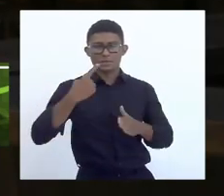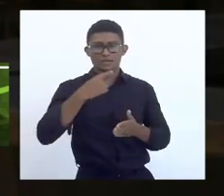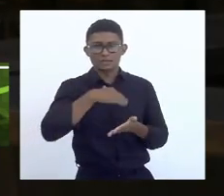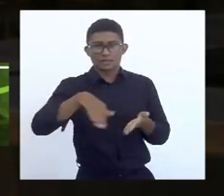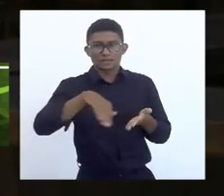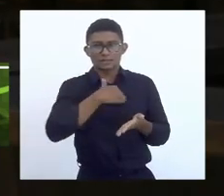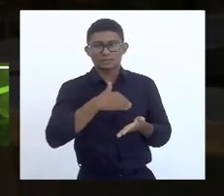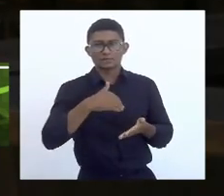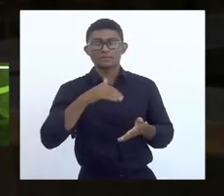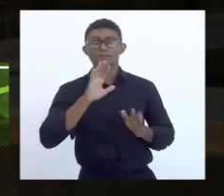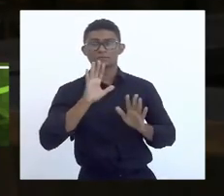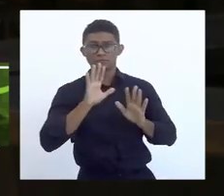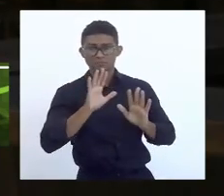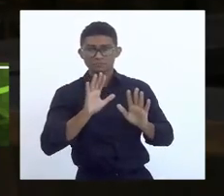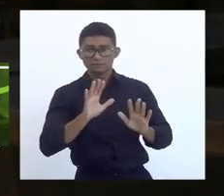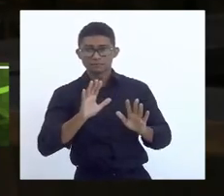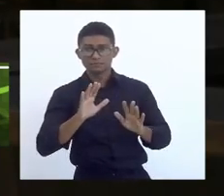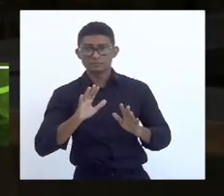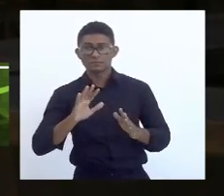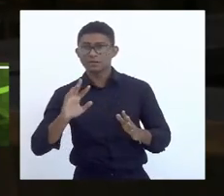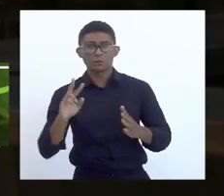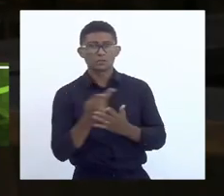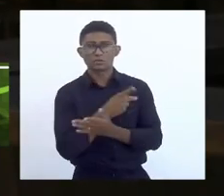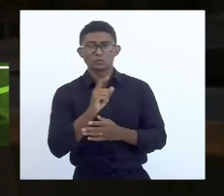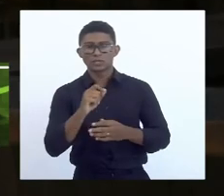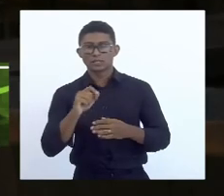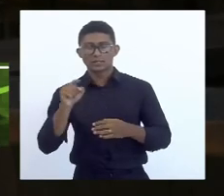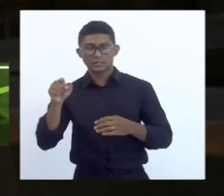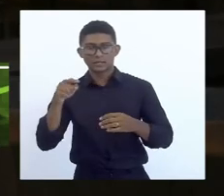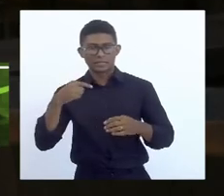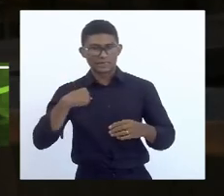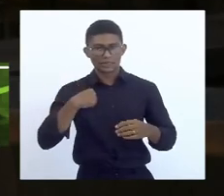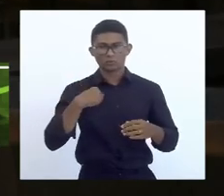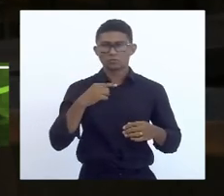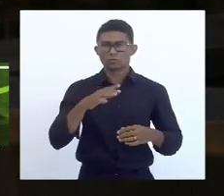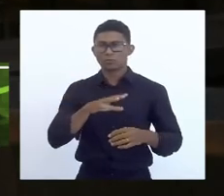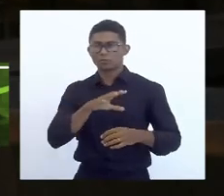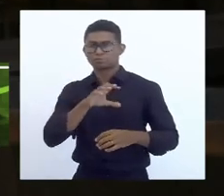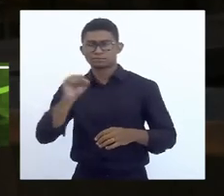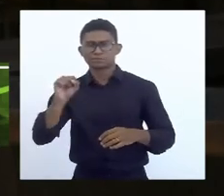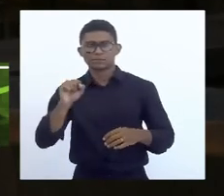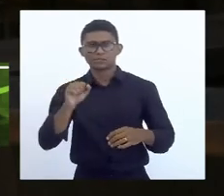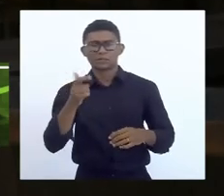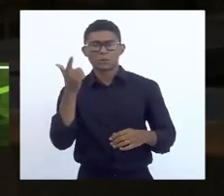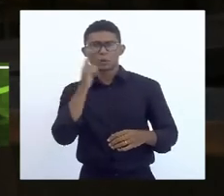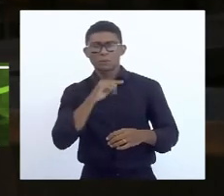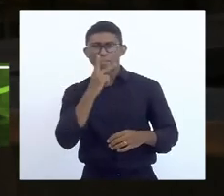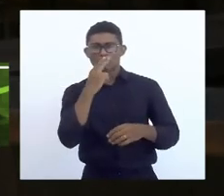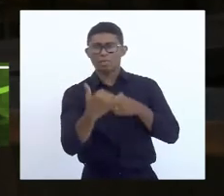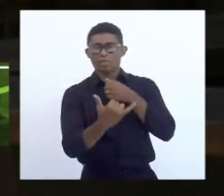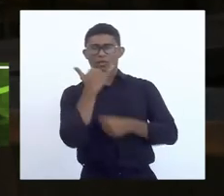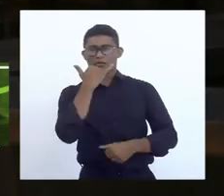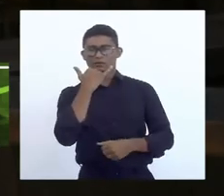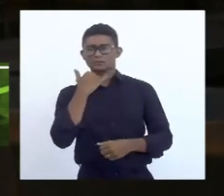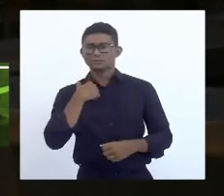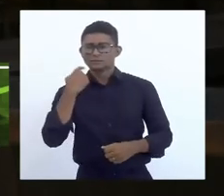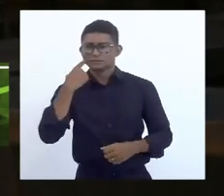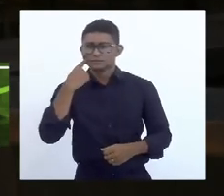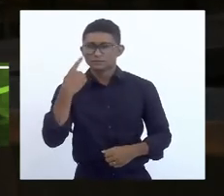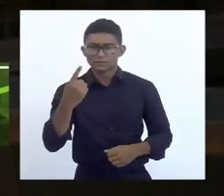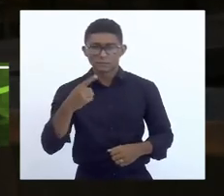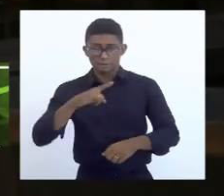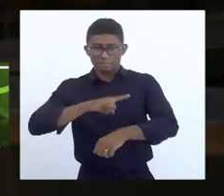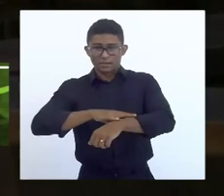eu fui traída em meio à cerimônia de posse e eu ouvi passando, antes da cerimônia começar, passei em frente ao